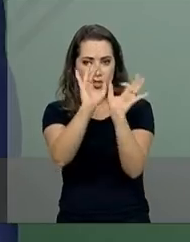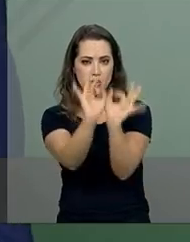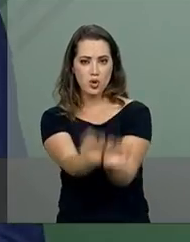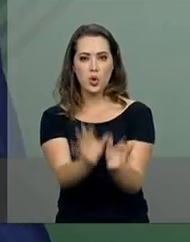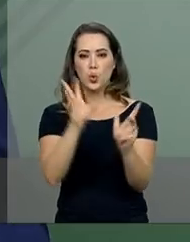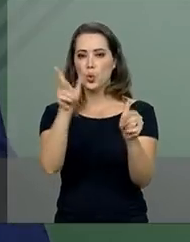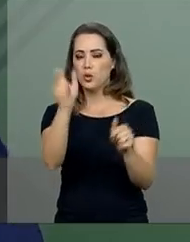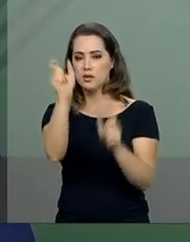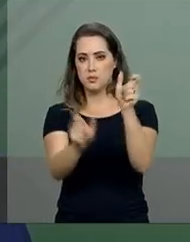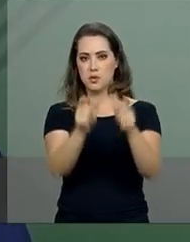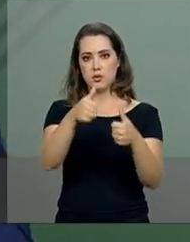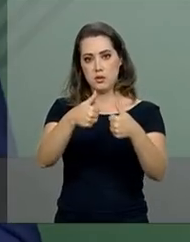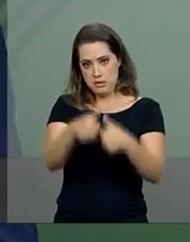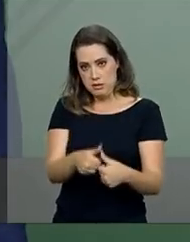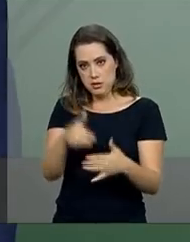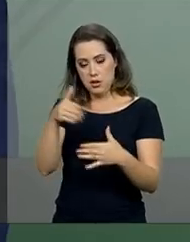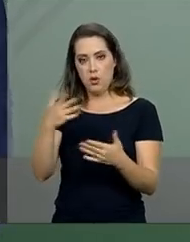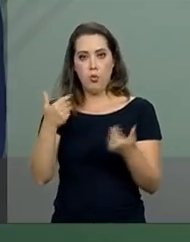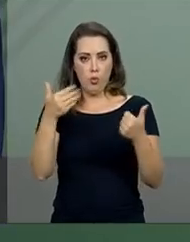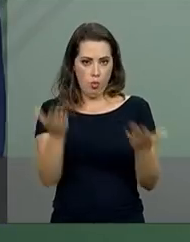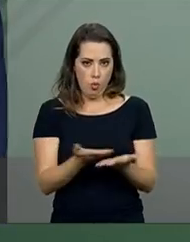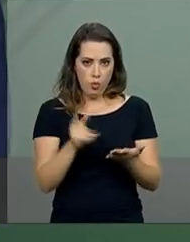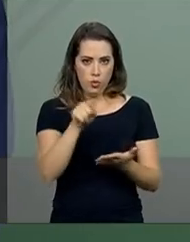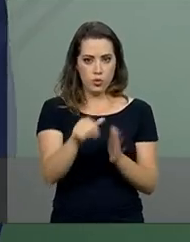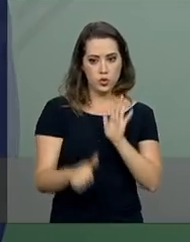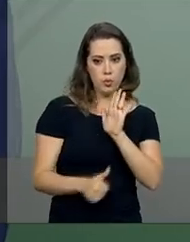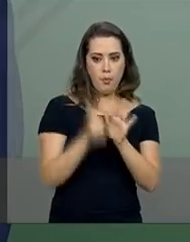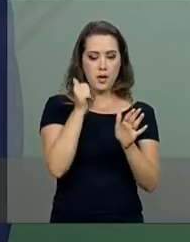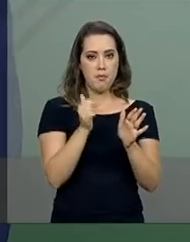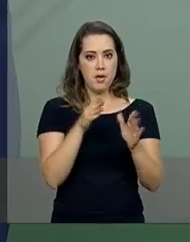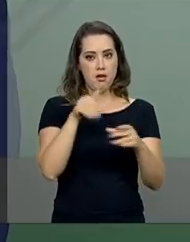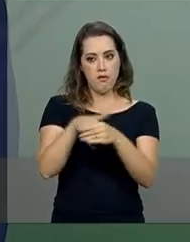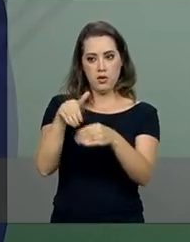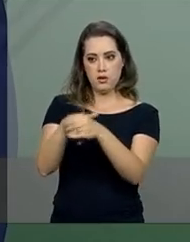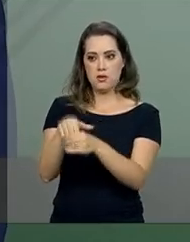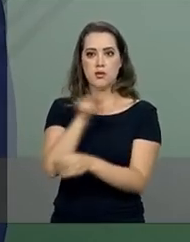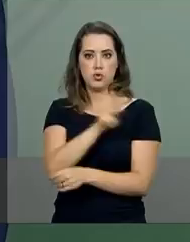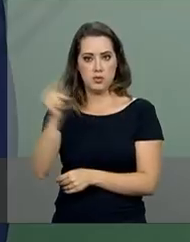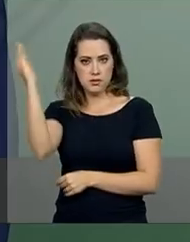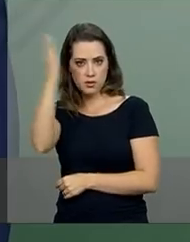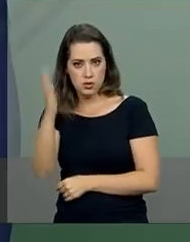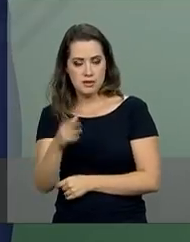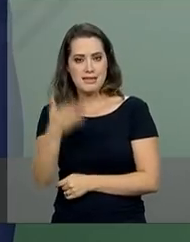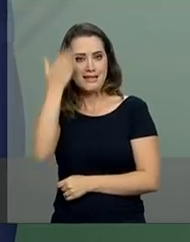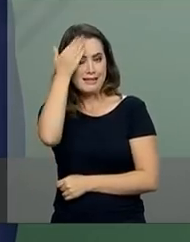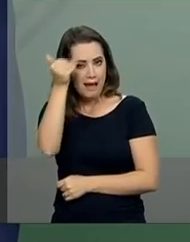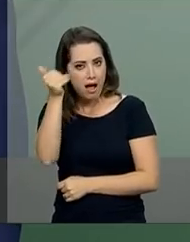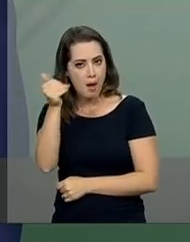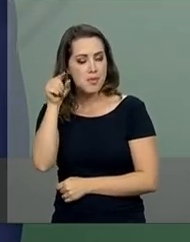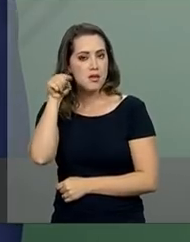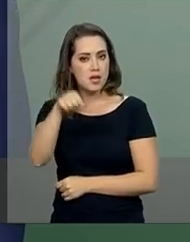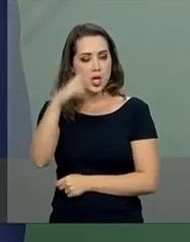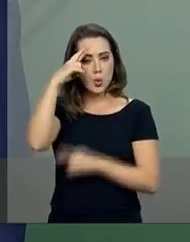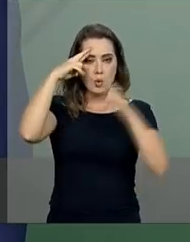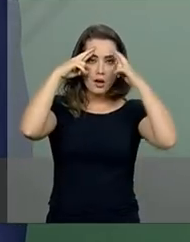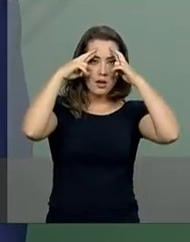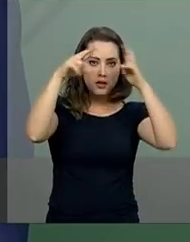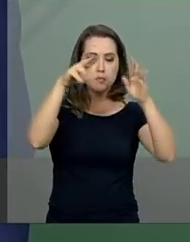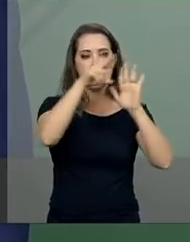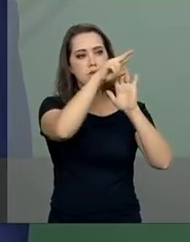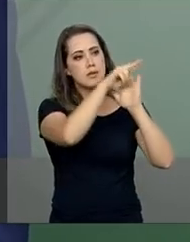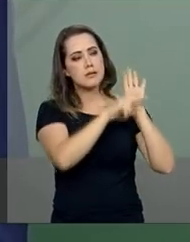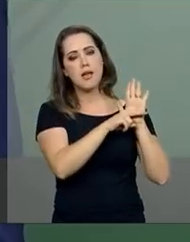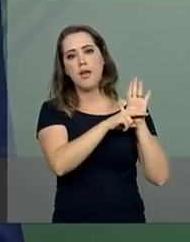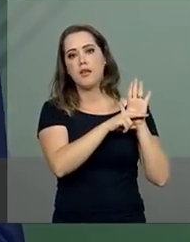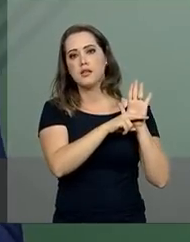que hoje estão colocados para a disputa do primeiro turno tem clareza de que o respeito às regras do